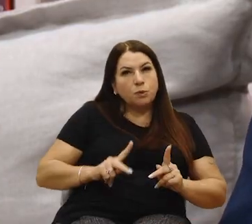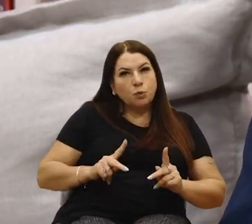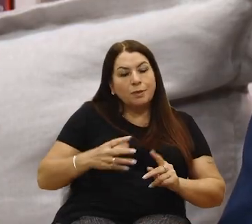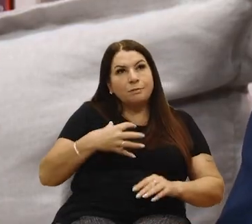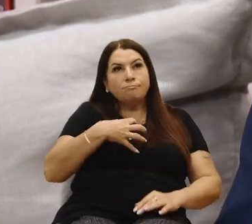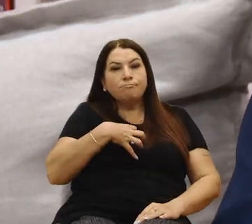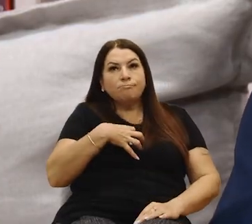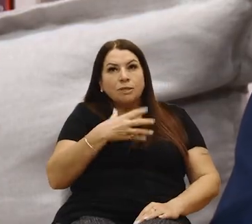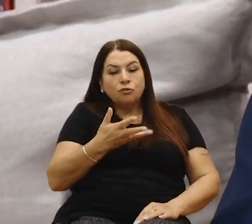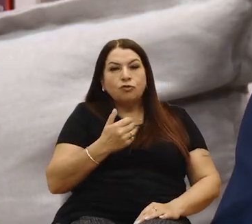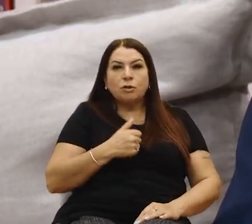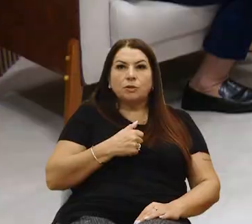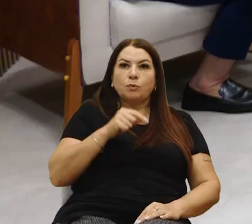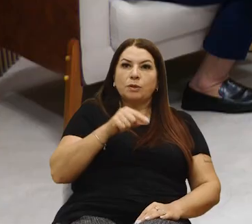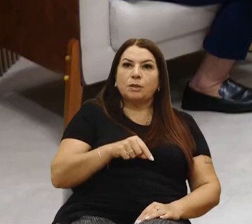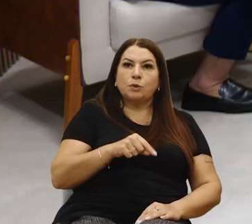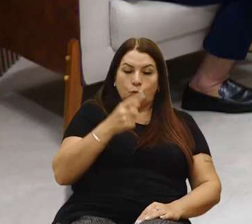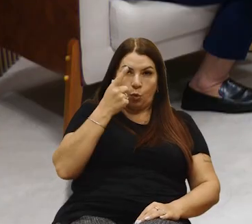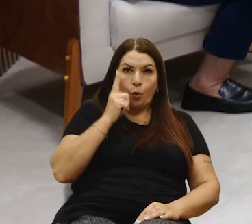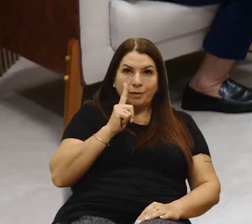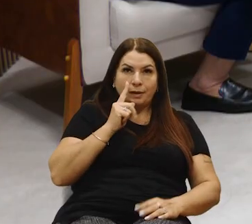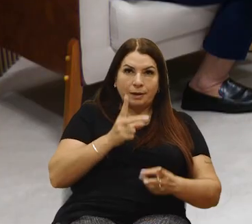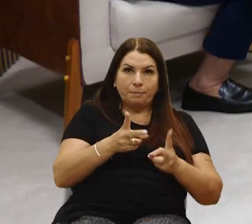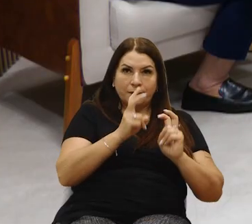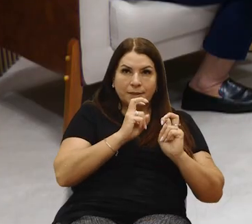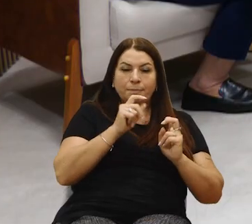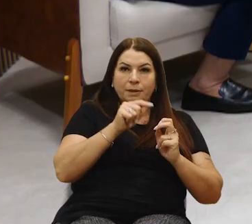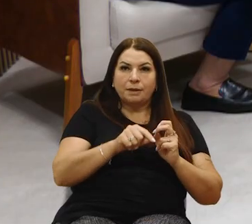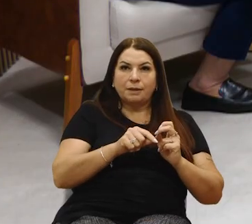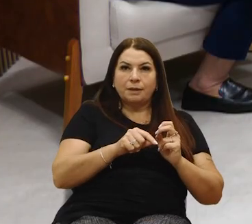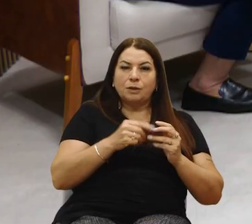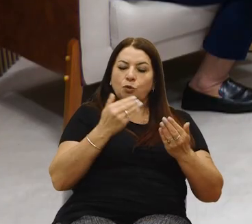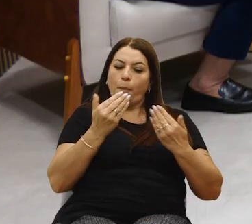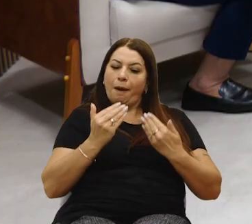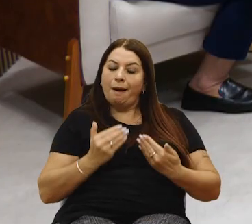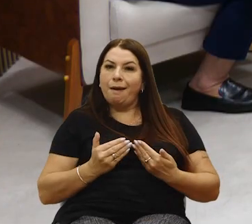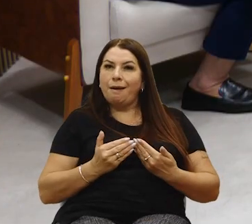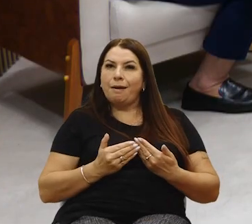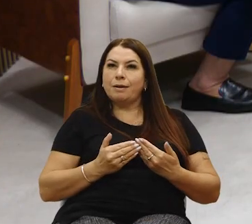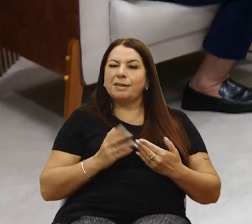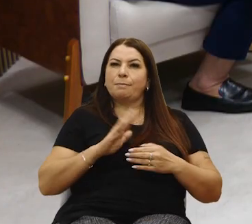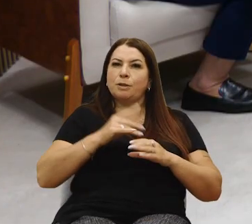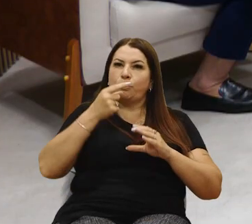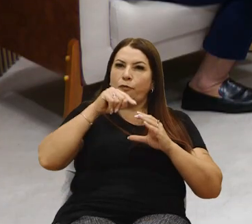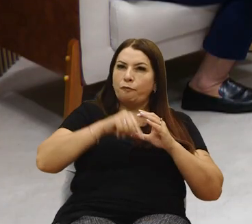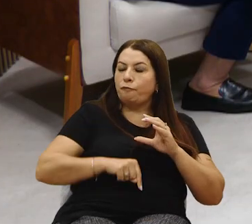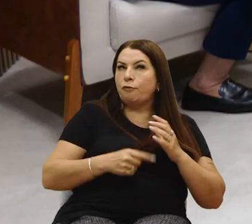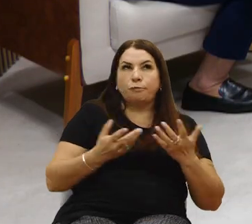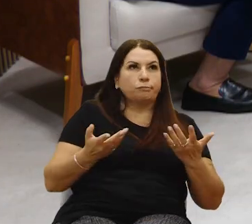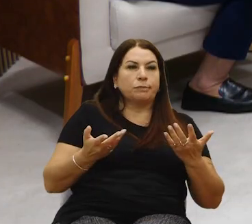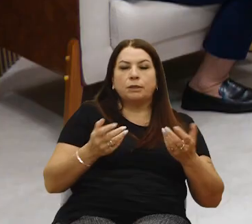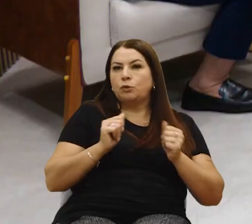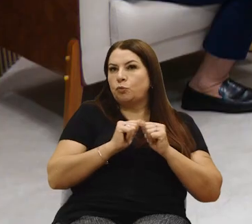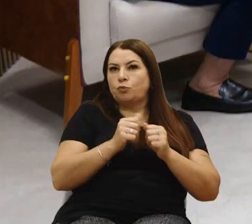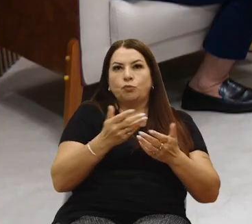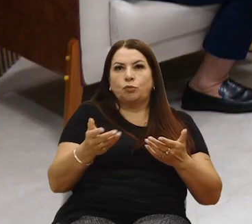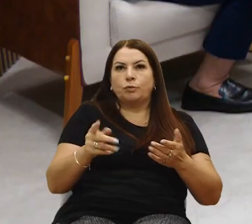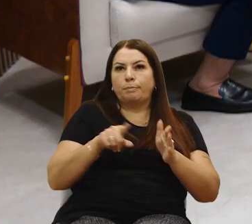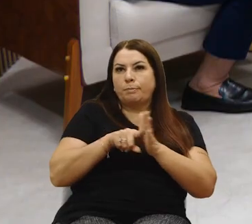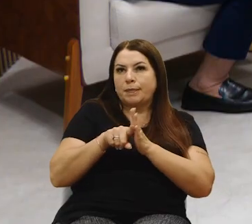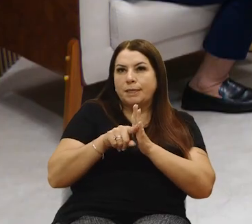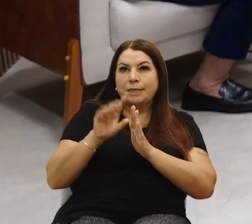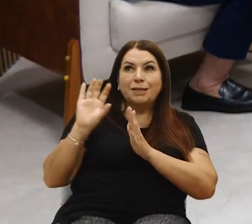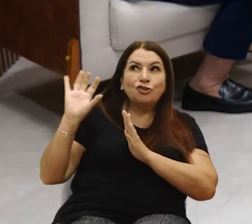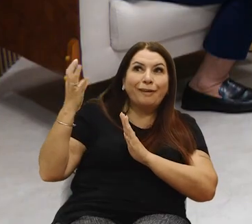se sentindo. E isso a gente consegue identificar a partir de uma análise, né, mais profunda daqui a pouco, através de uma pesquisa